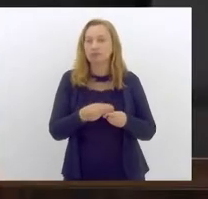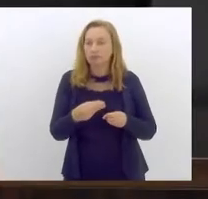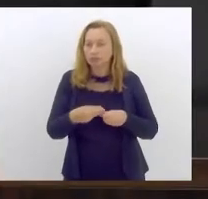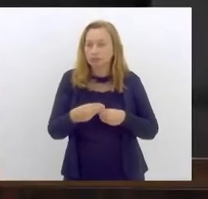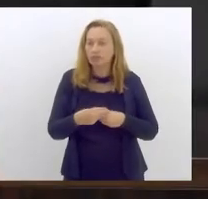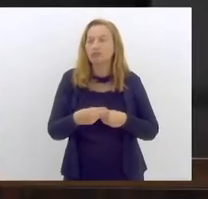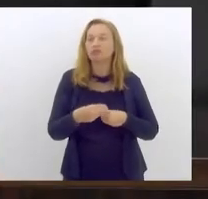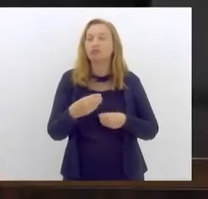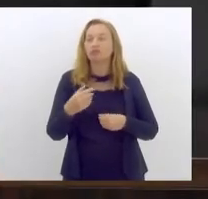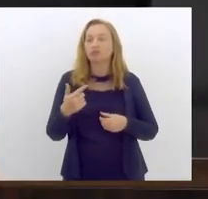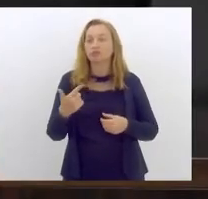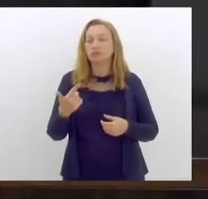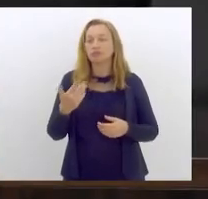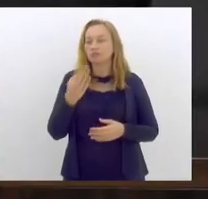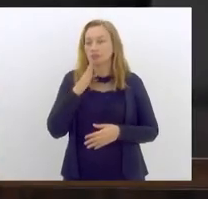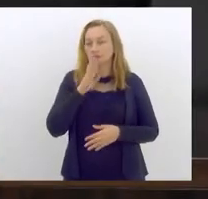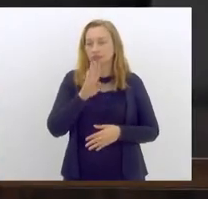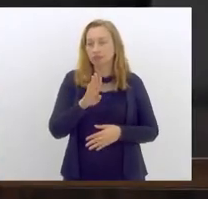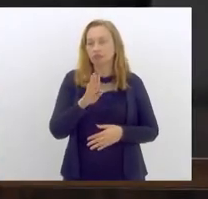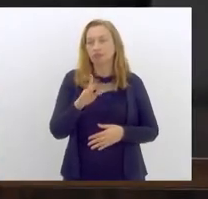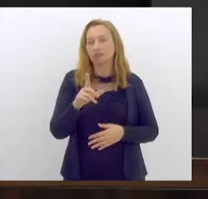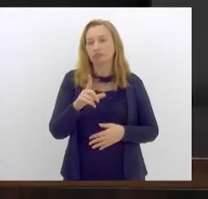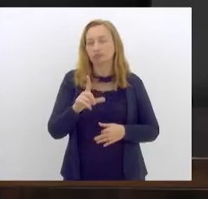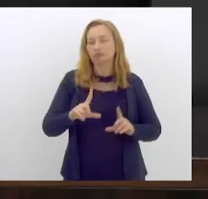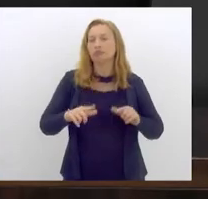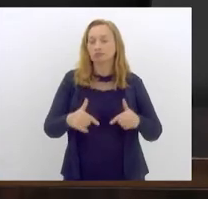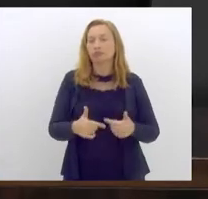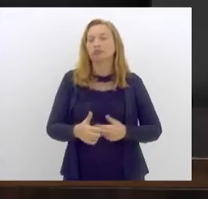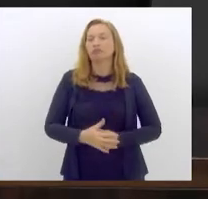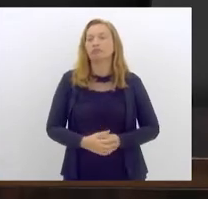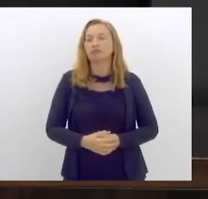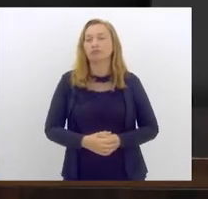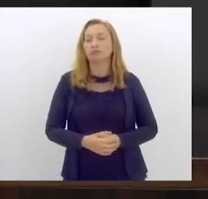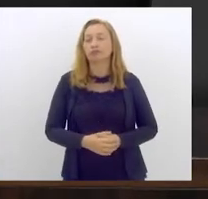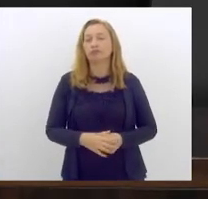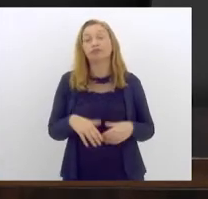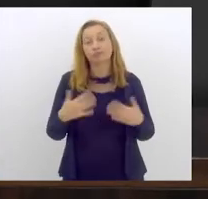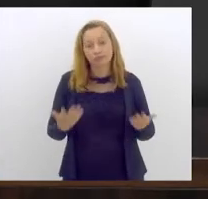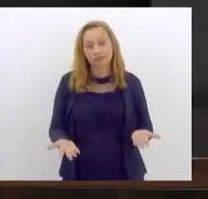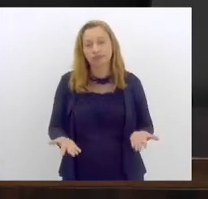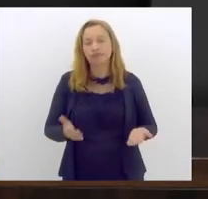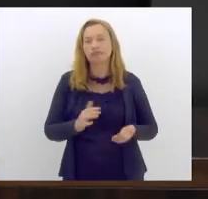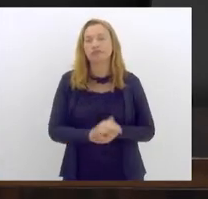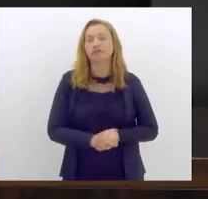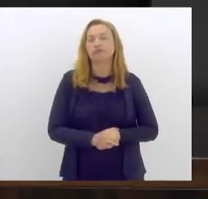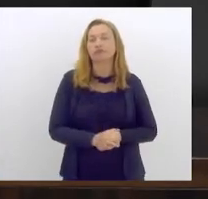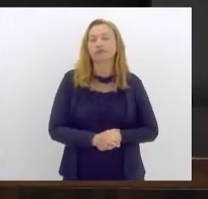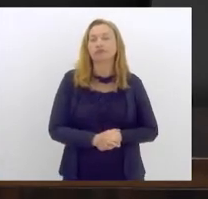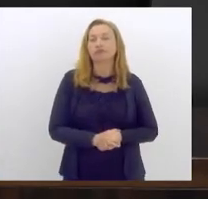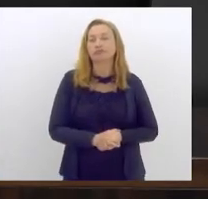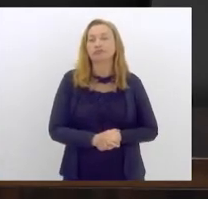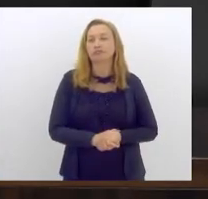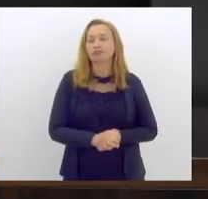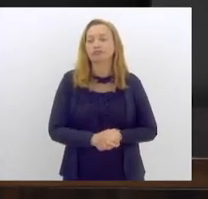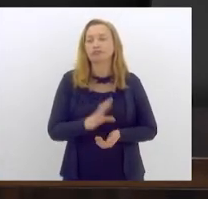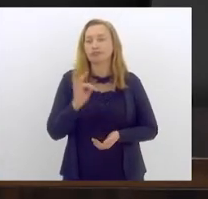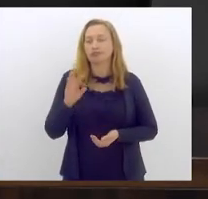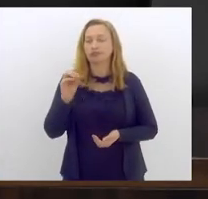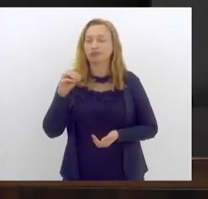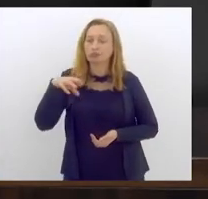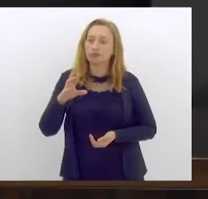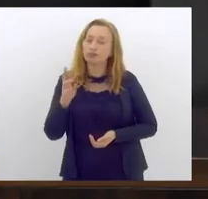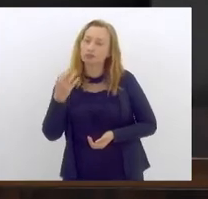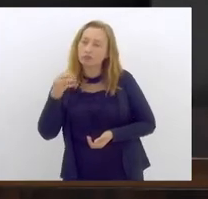se comprometesse na contrapartida então inviabiliza aquisição de tomógrafo